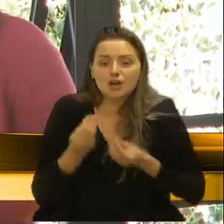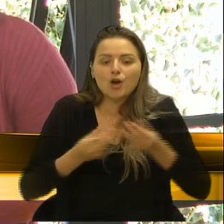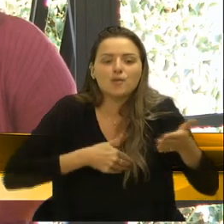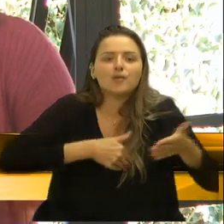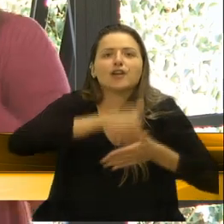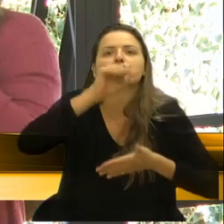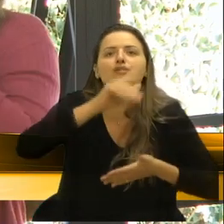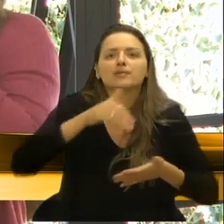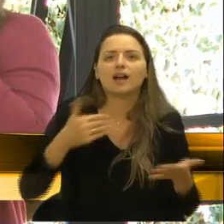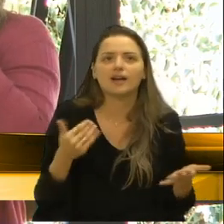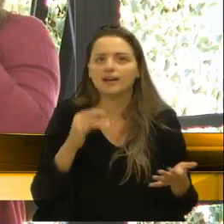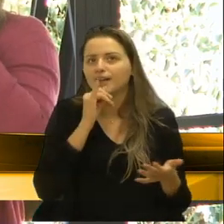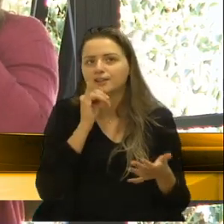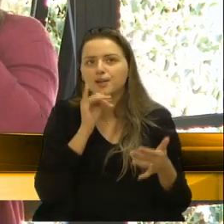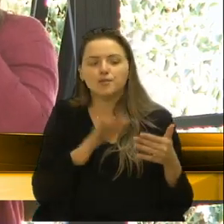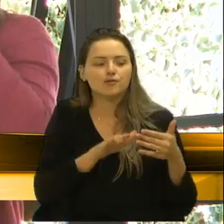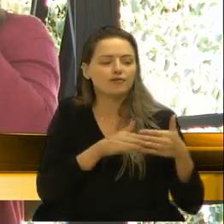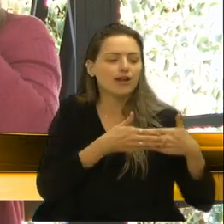dizer a gente